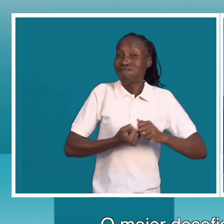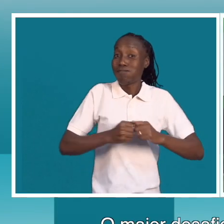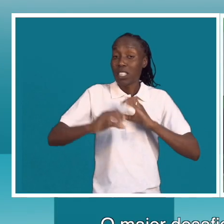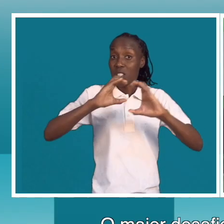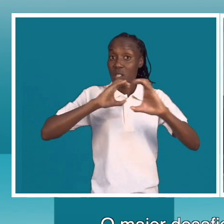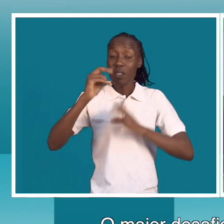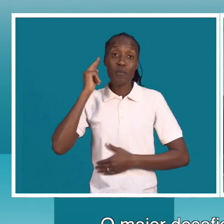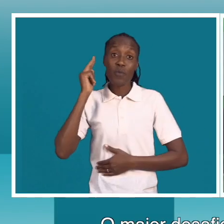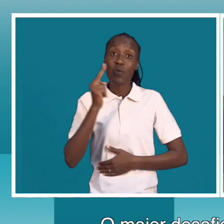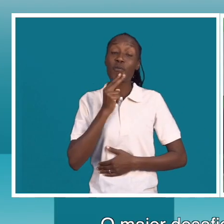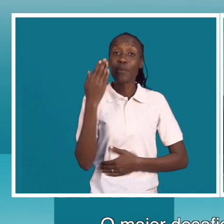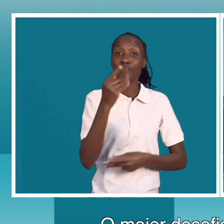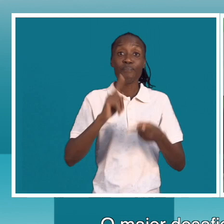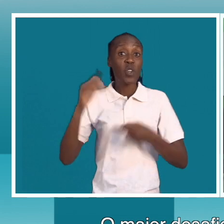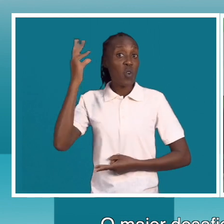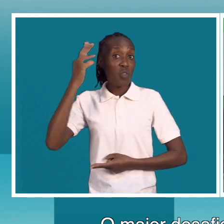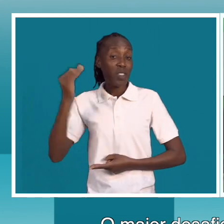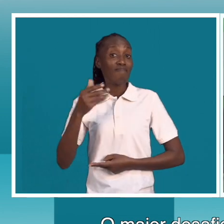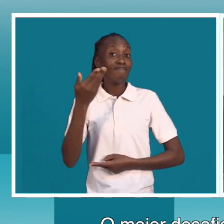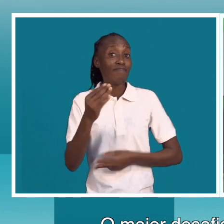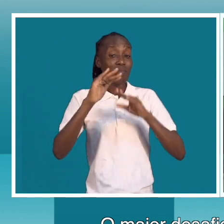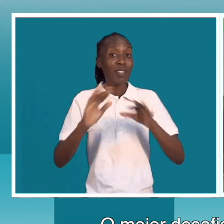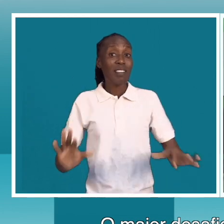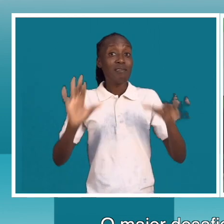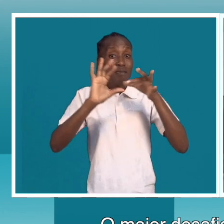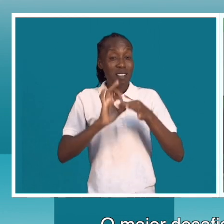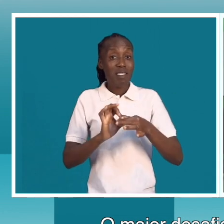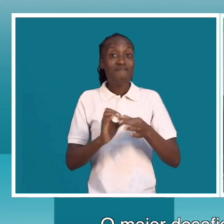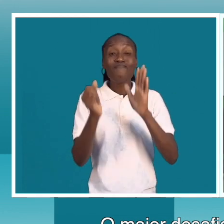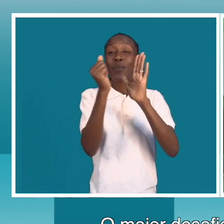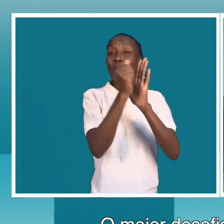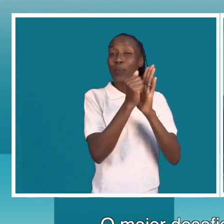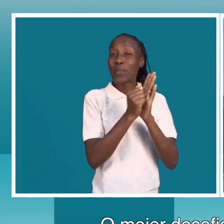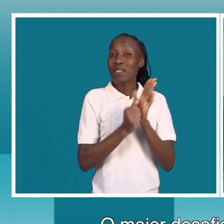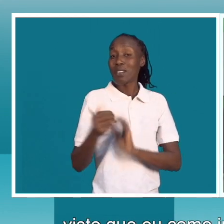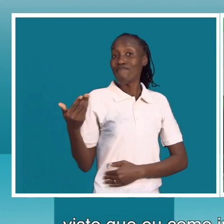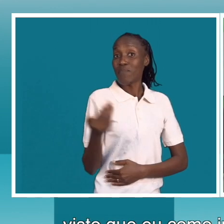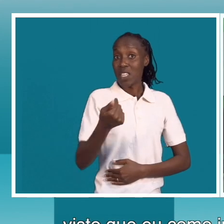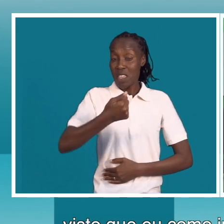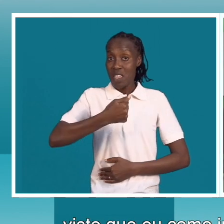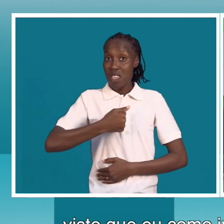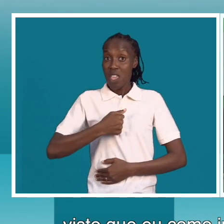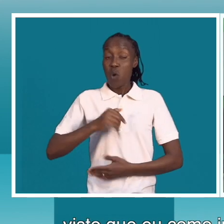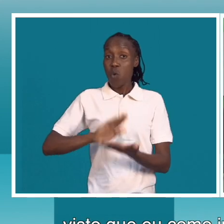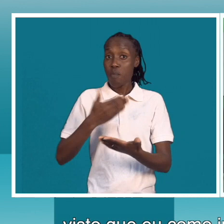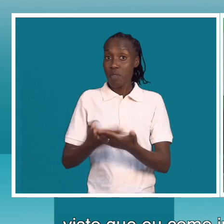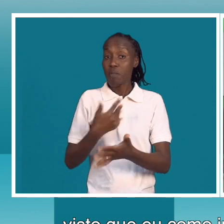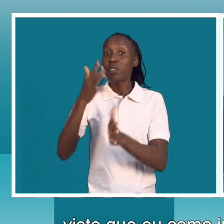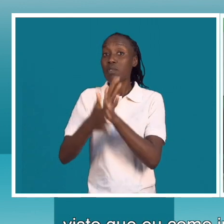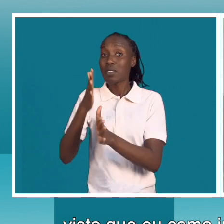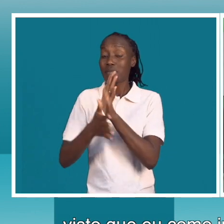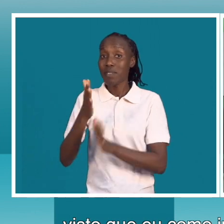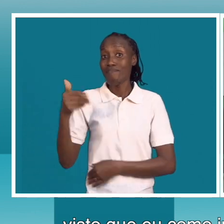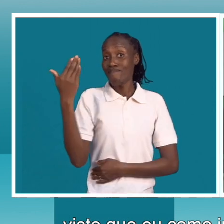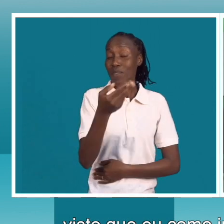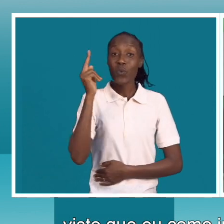desafio na comunicação entre surdos e ouvintes está ligado na questão dos sinais. Visto que eu, como intérprete de línguas de sinais,